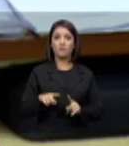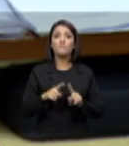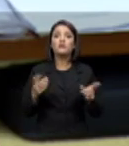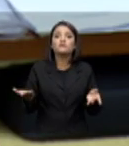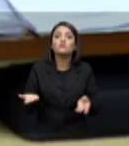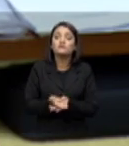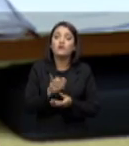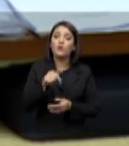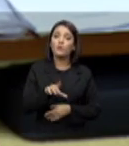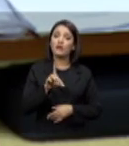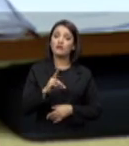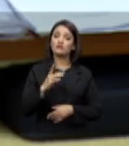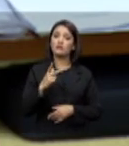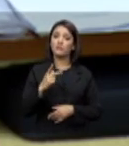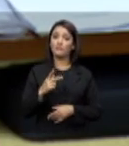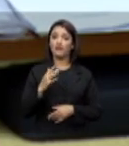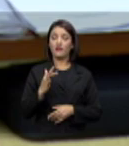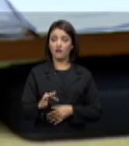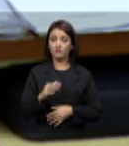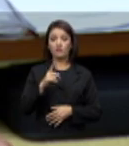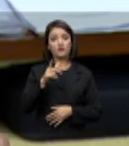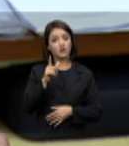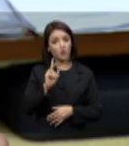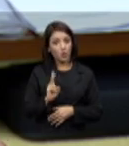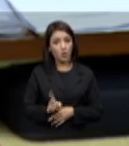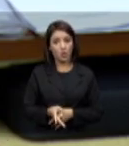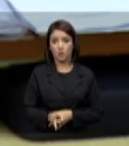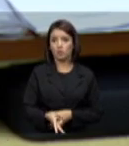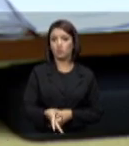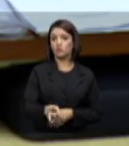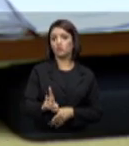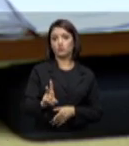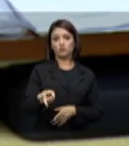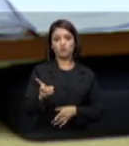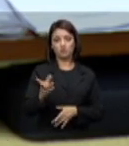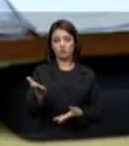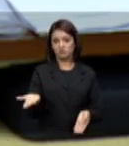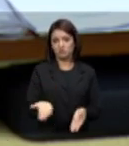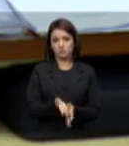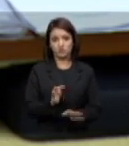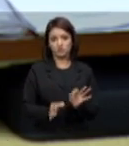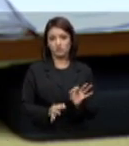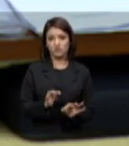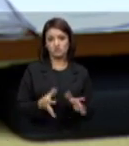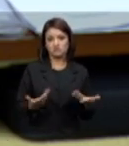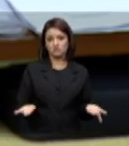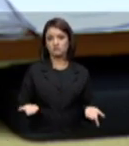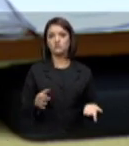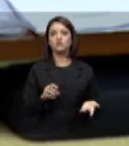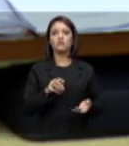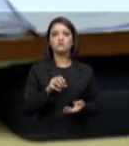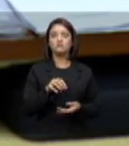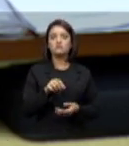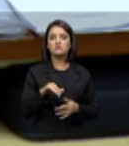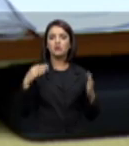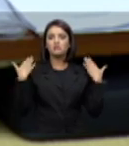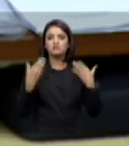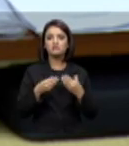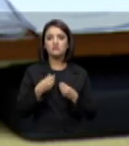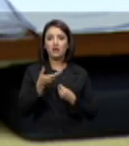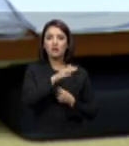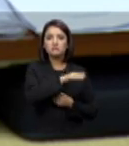é uma dps que está tramitando e continuar a meu ver tramitando há não sei que o colegiado queira